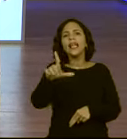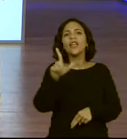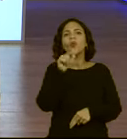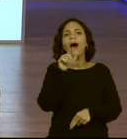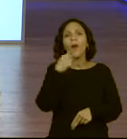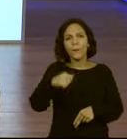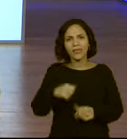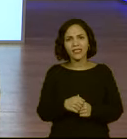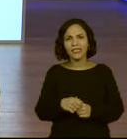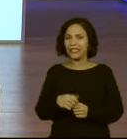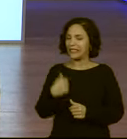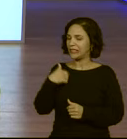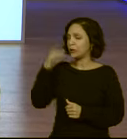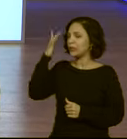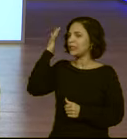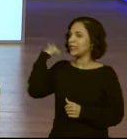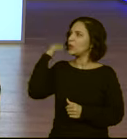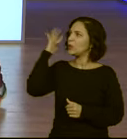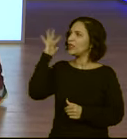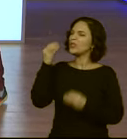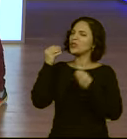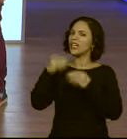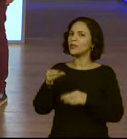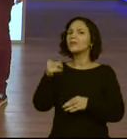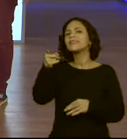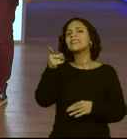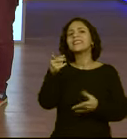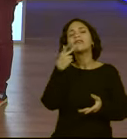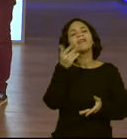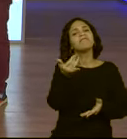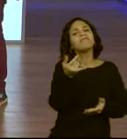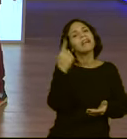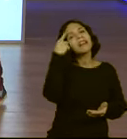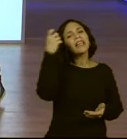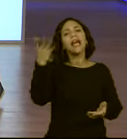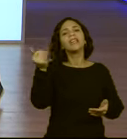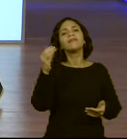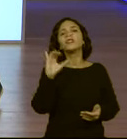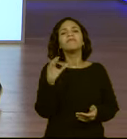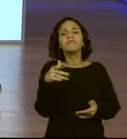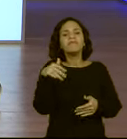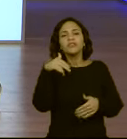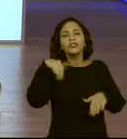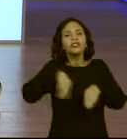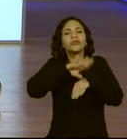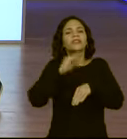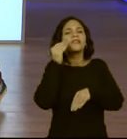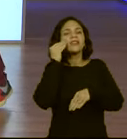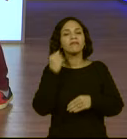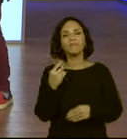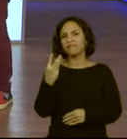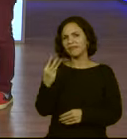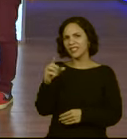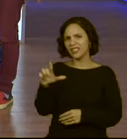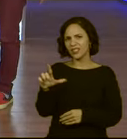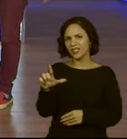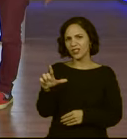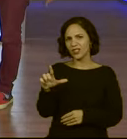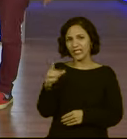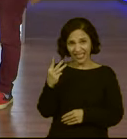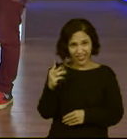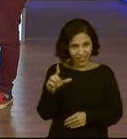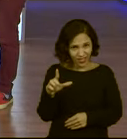deve gastar bastante água cuti-cuti aí dá um dão palpite 3 litros